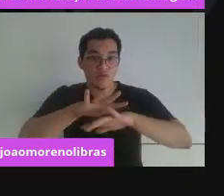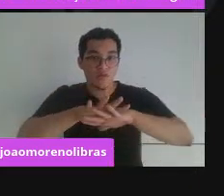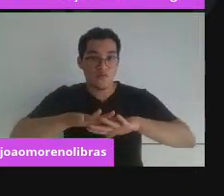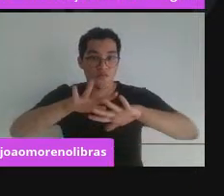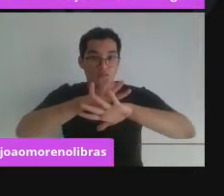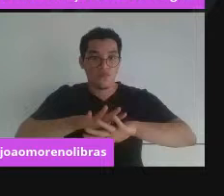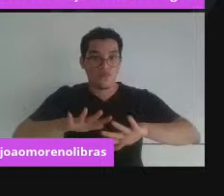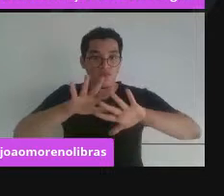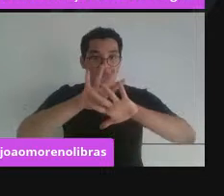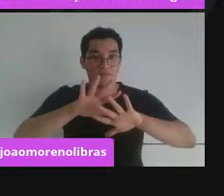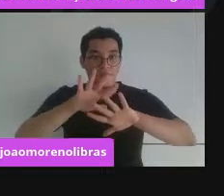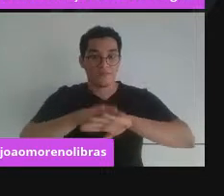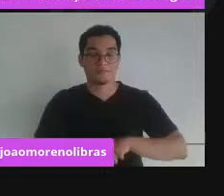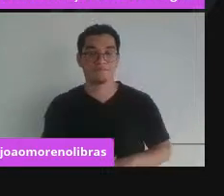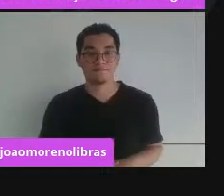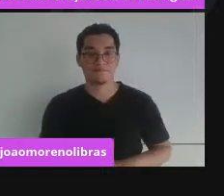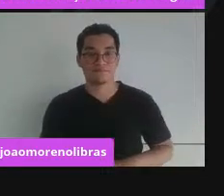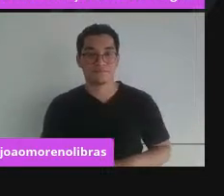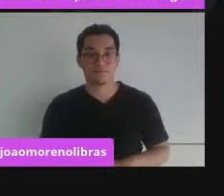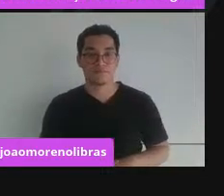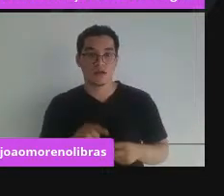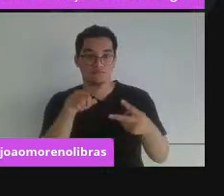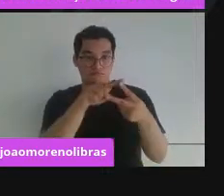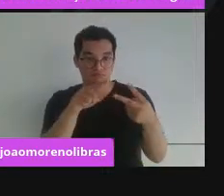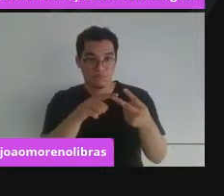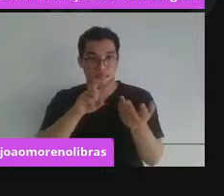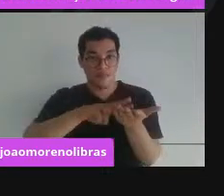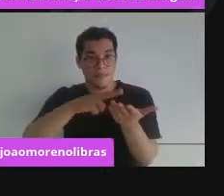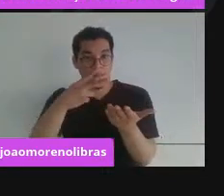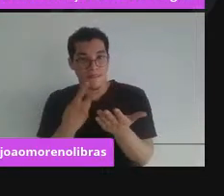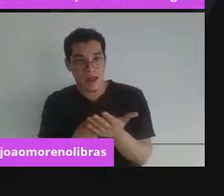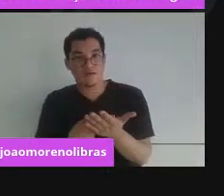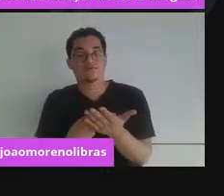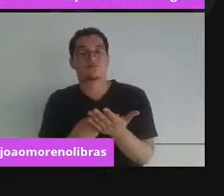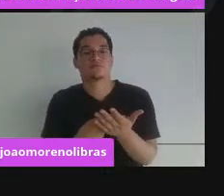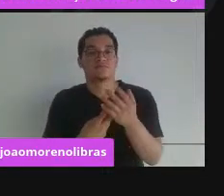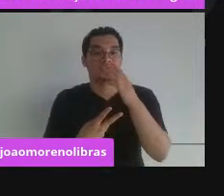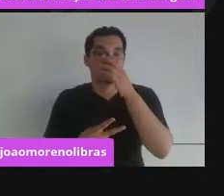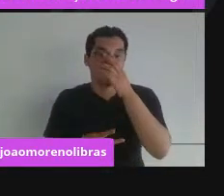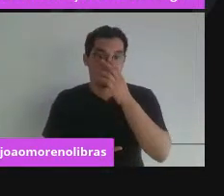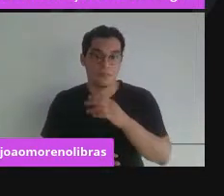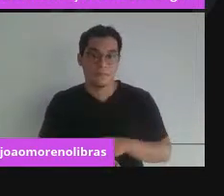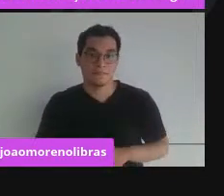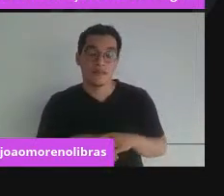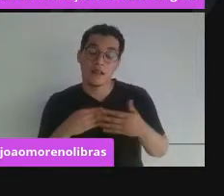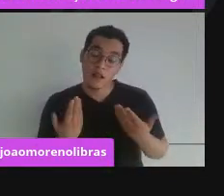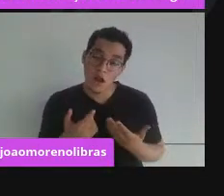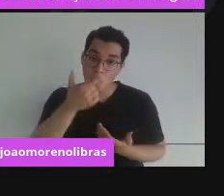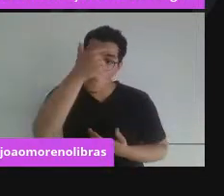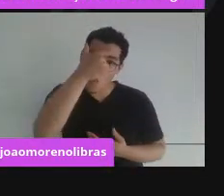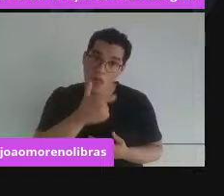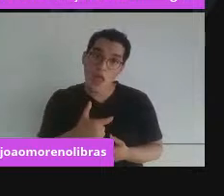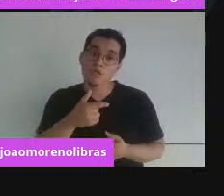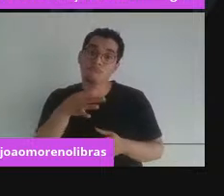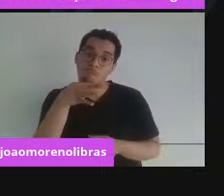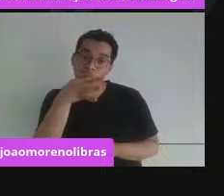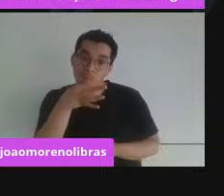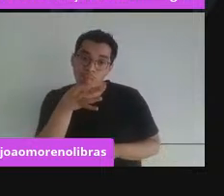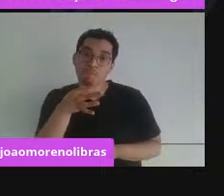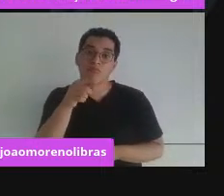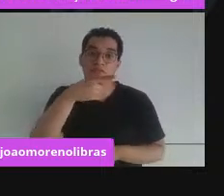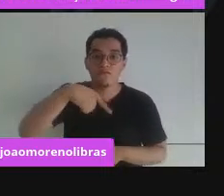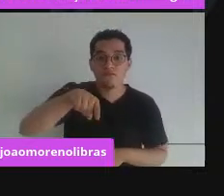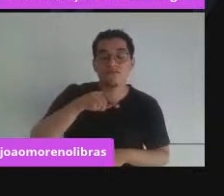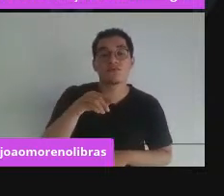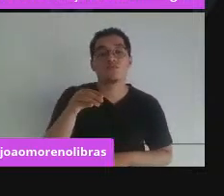texto traduzido pela professora Maria Eduarda Guirin, da Unicinos. Então, eu recomendo, já recebi, claro, os meus estou